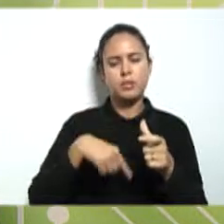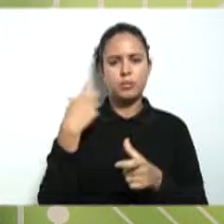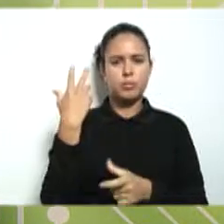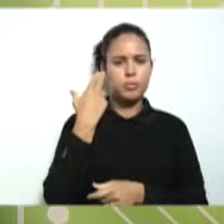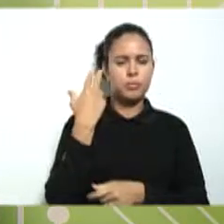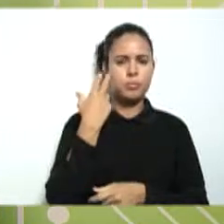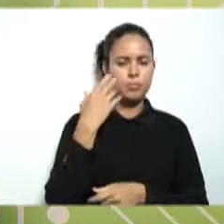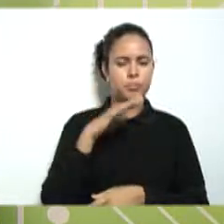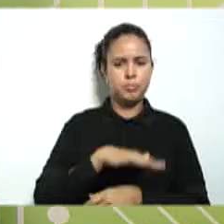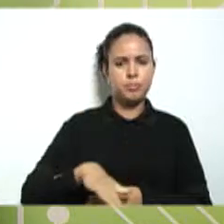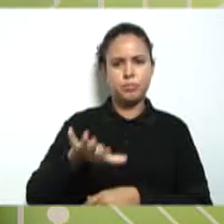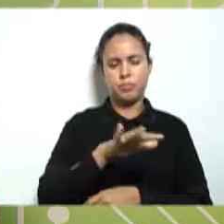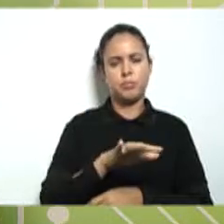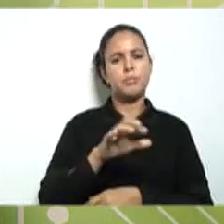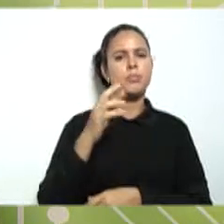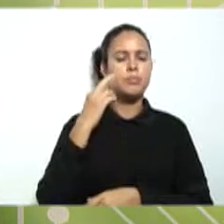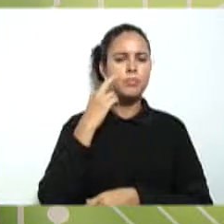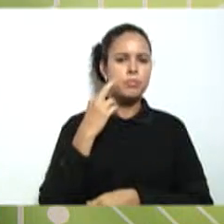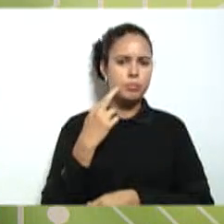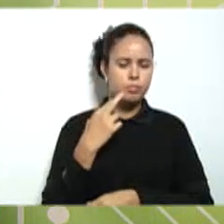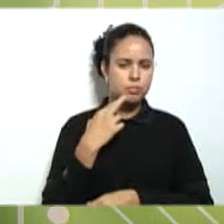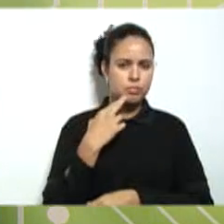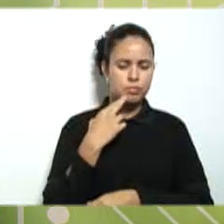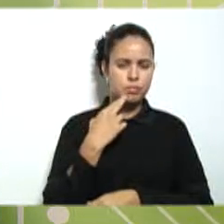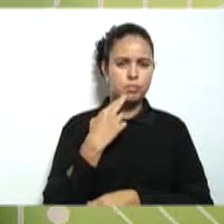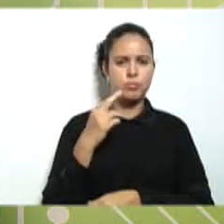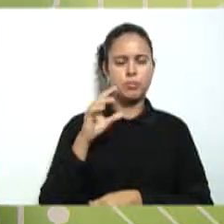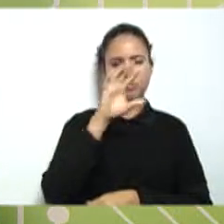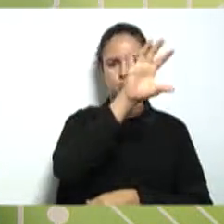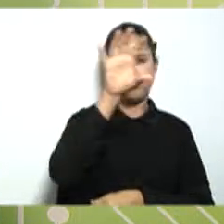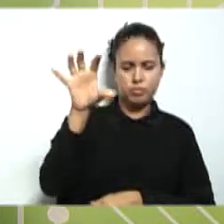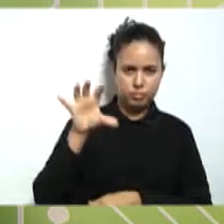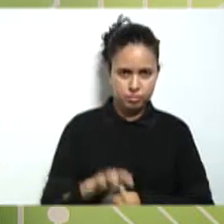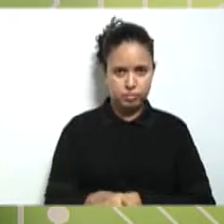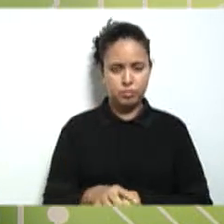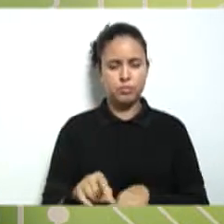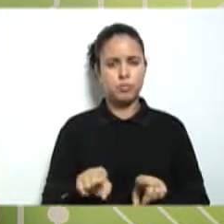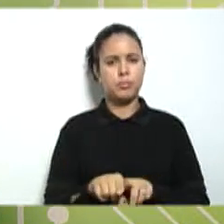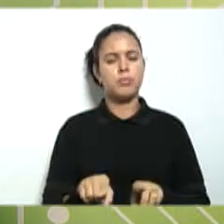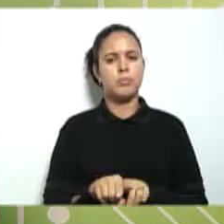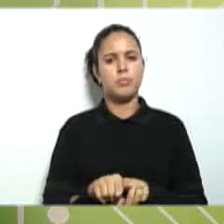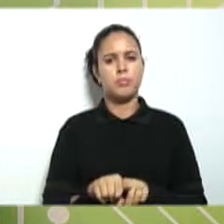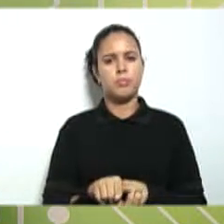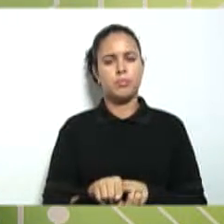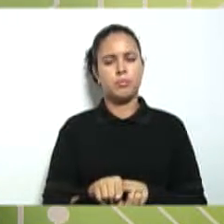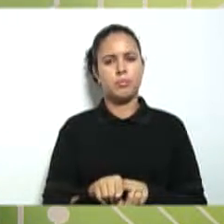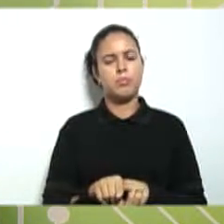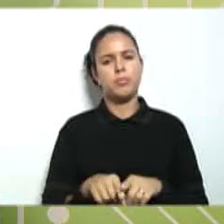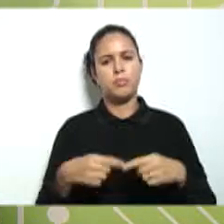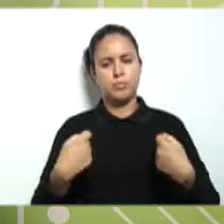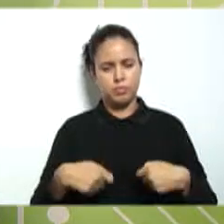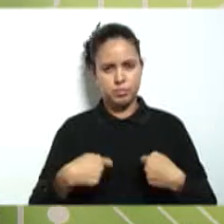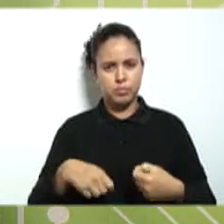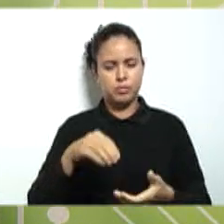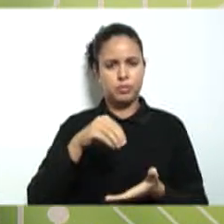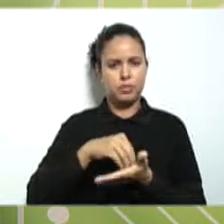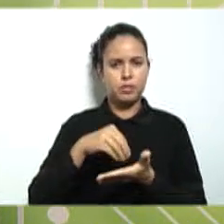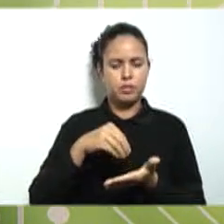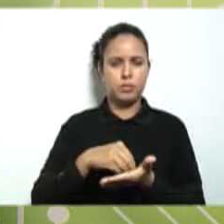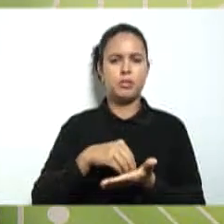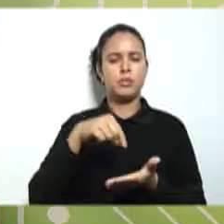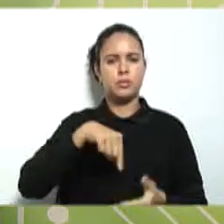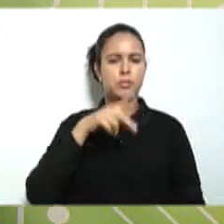em algumas regiões que têm as riquezas minerais muito fortes, e ele é um ramo que não existe ainda uma cooperativa aqui em